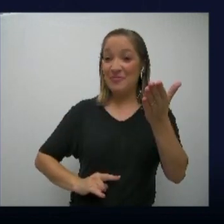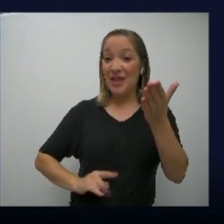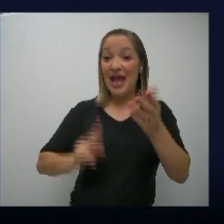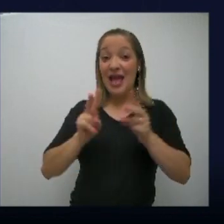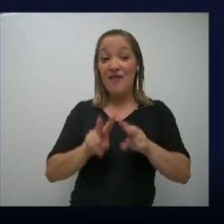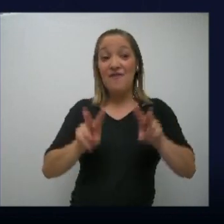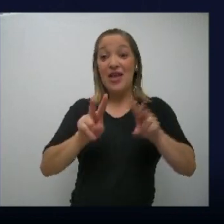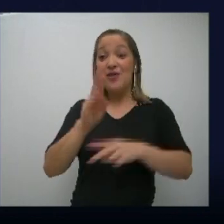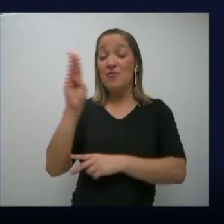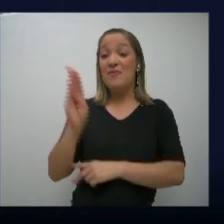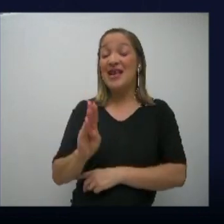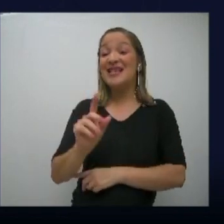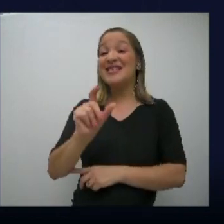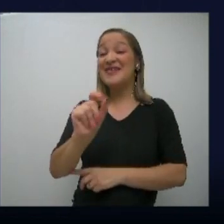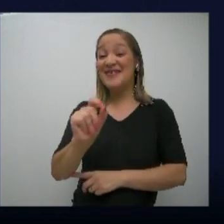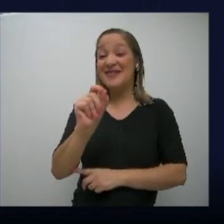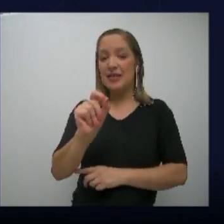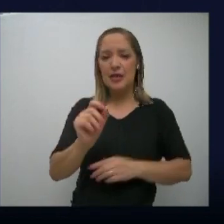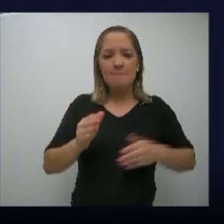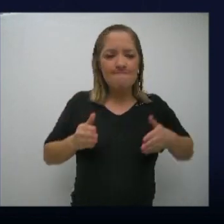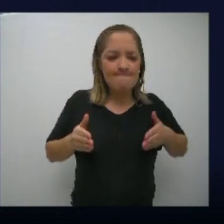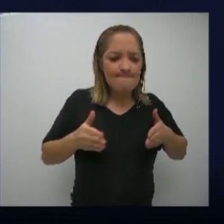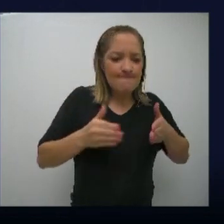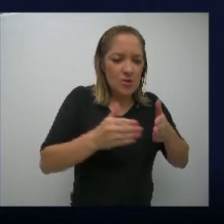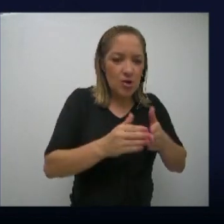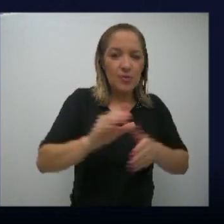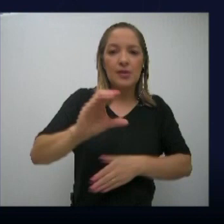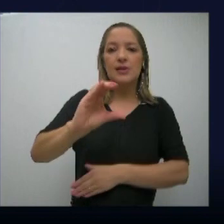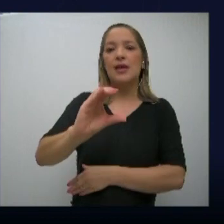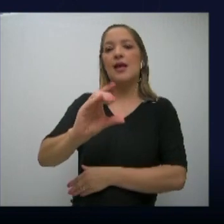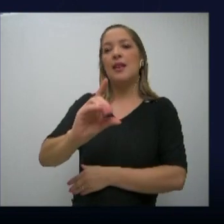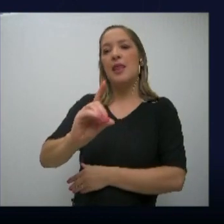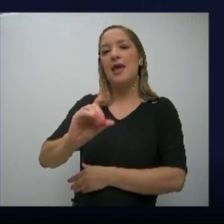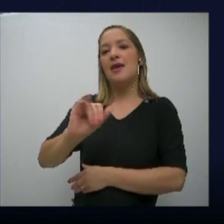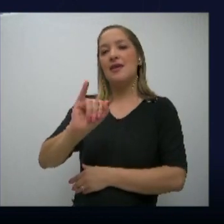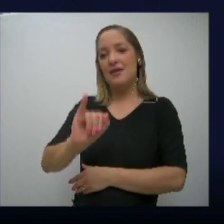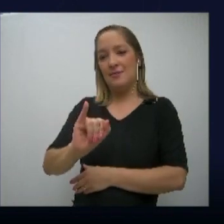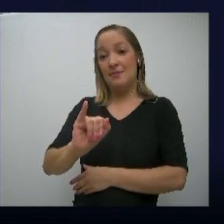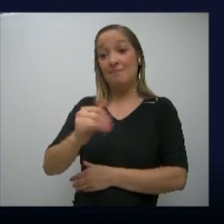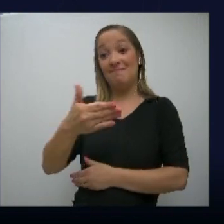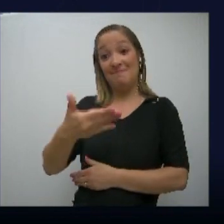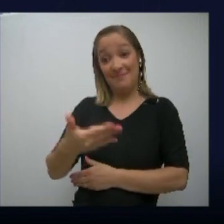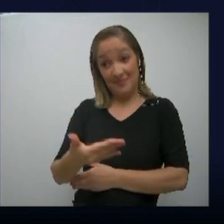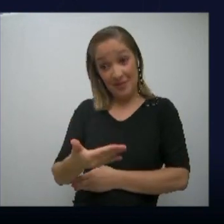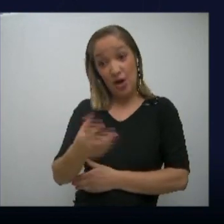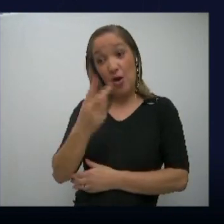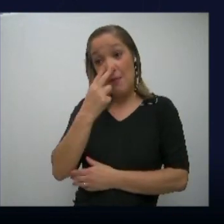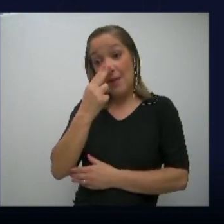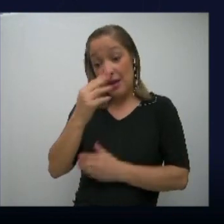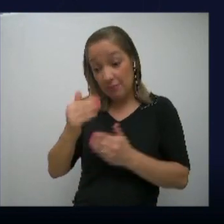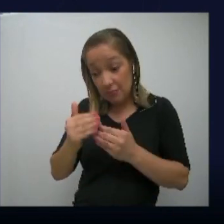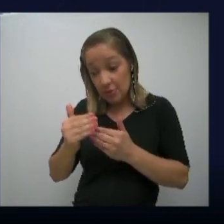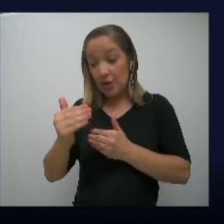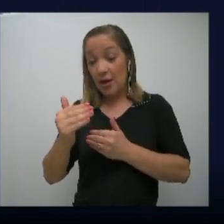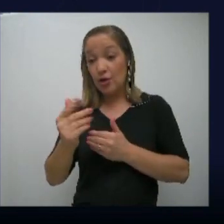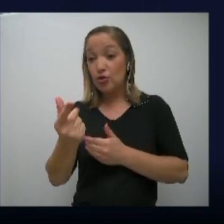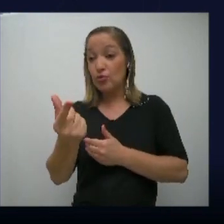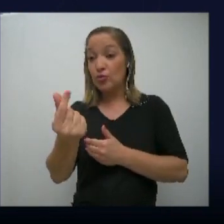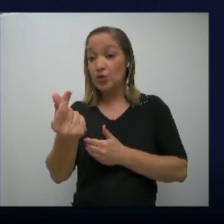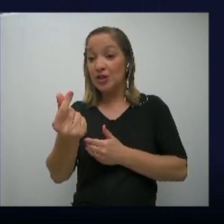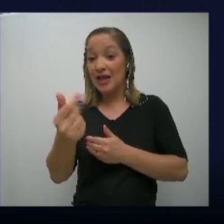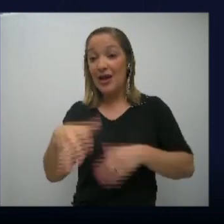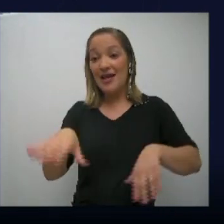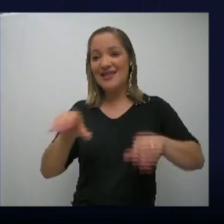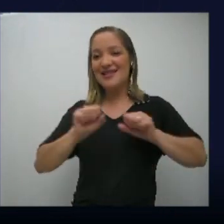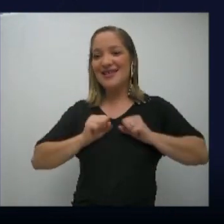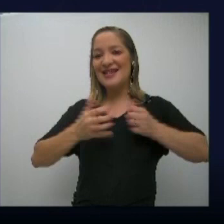tive o Brasil que é um que já viu uma concentração muito grande não seria então a tendência é que cada vez mais o dinheiro as uma